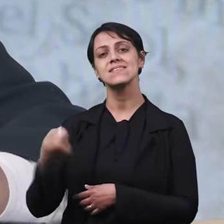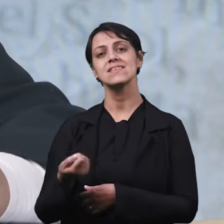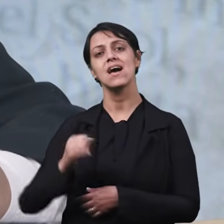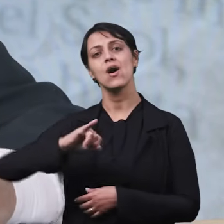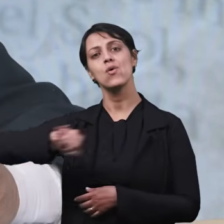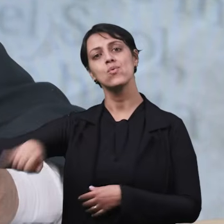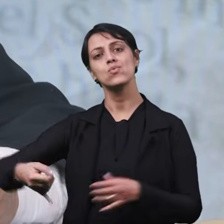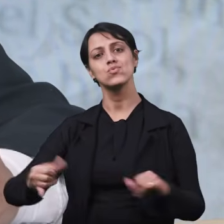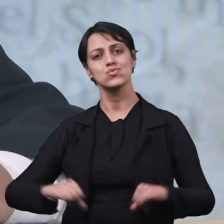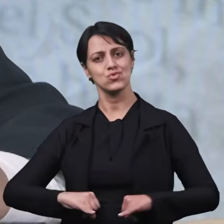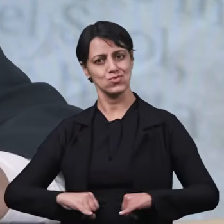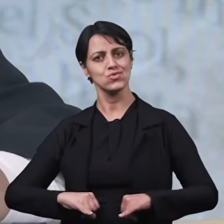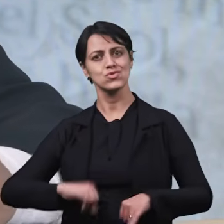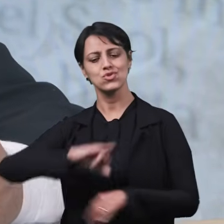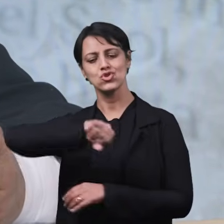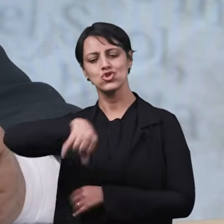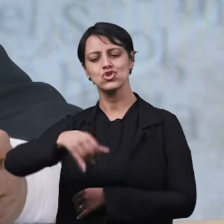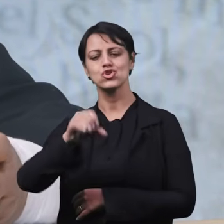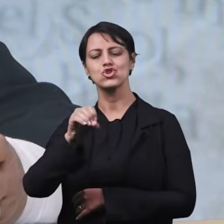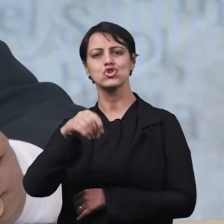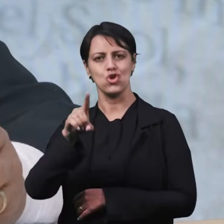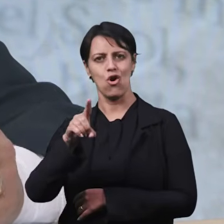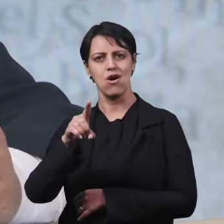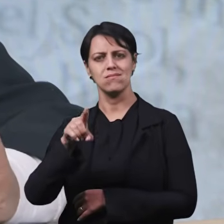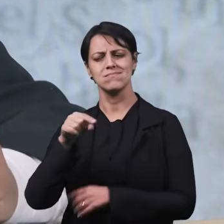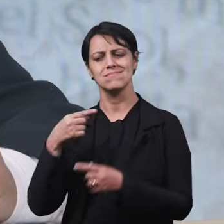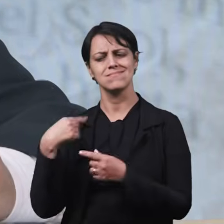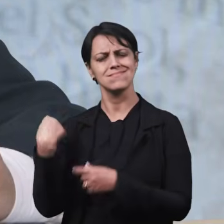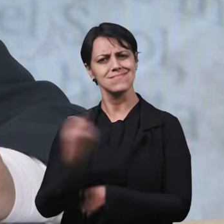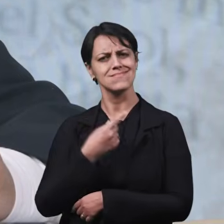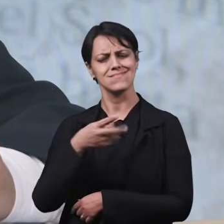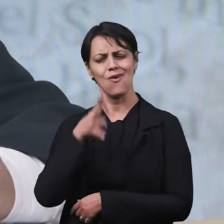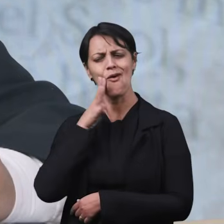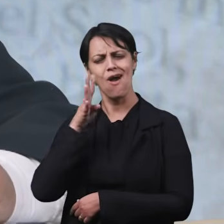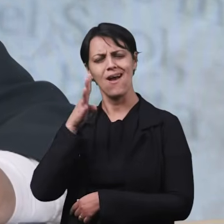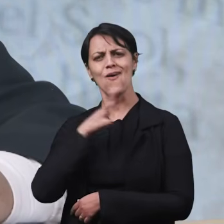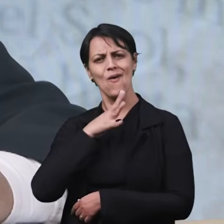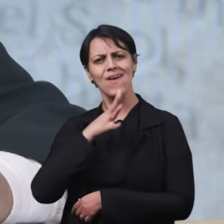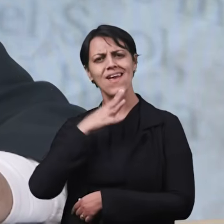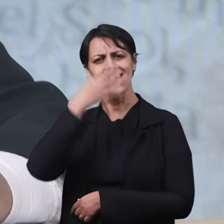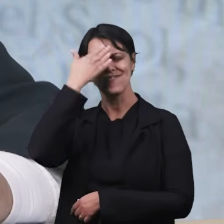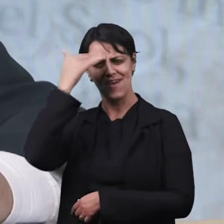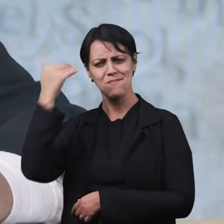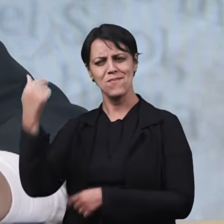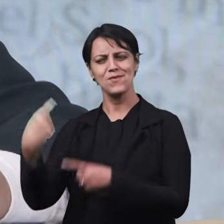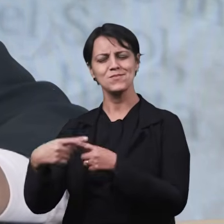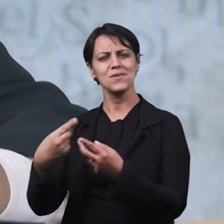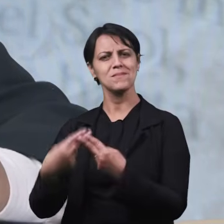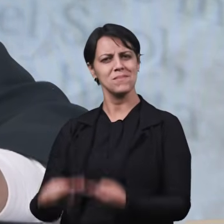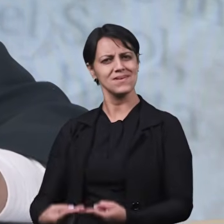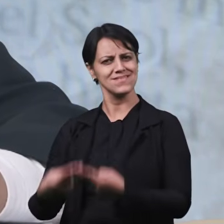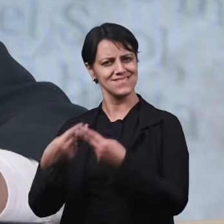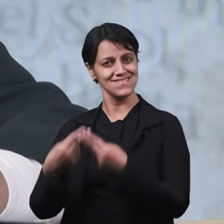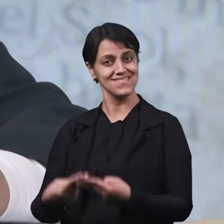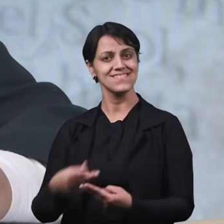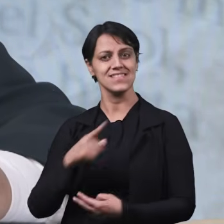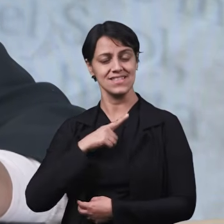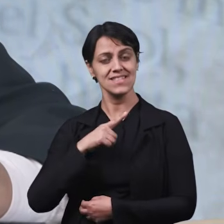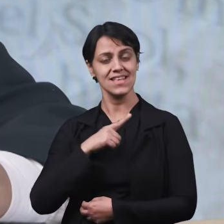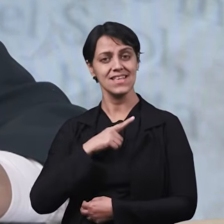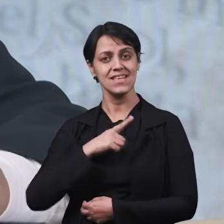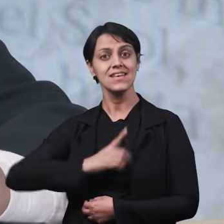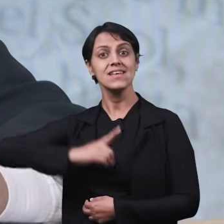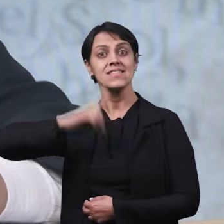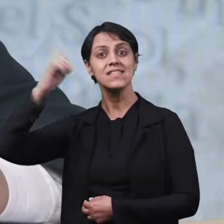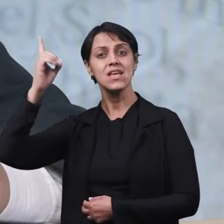né? Bastante conhecido pela sua paciência e é um dos 3 homens citados por